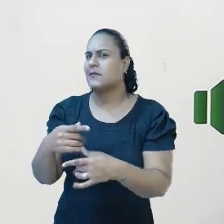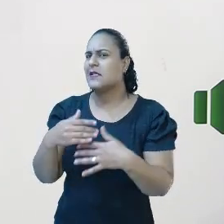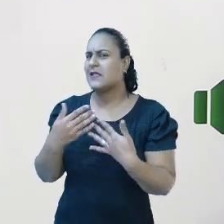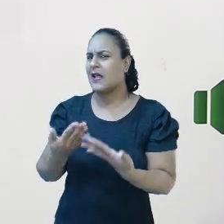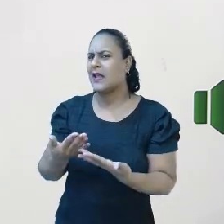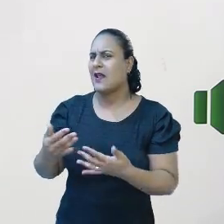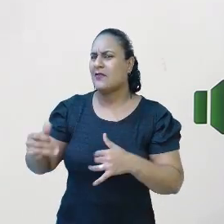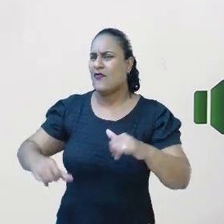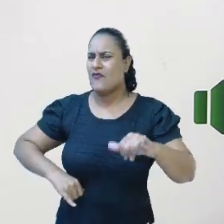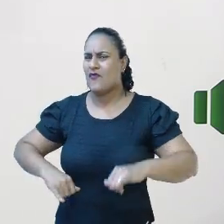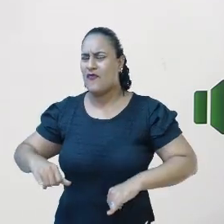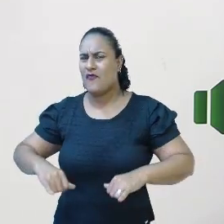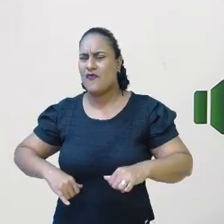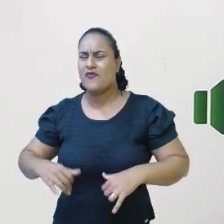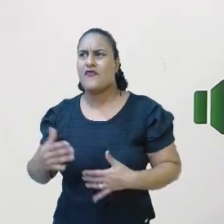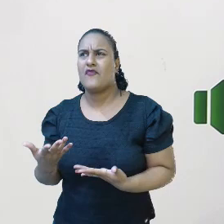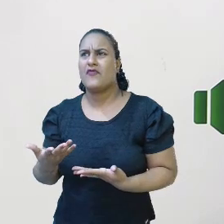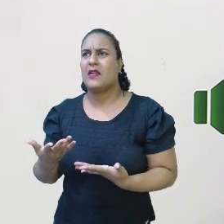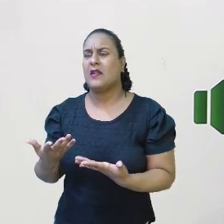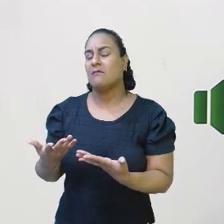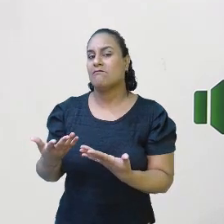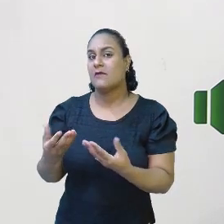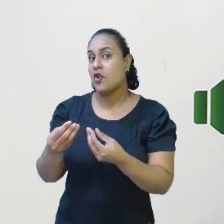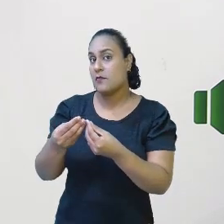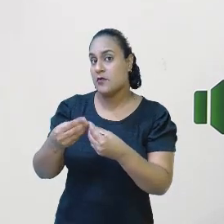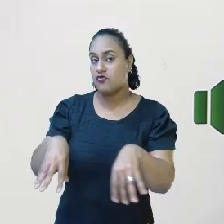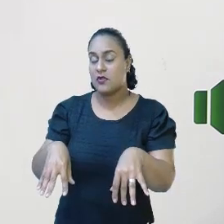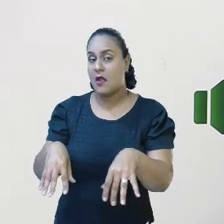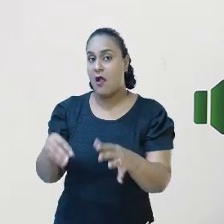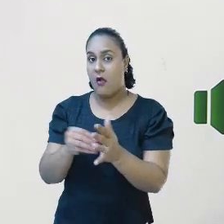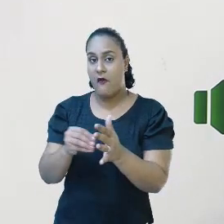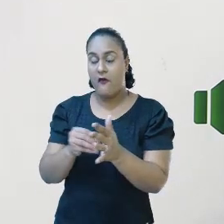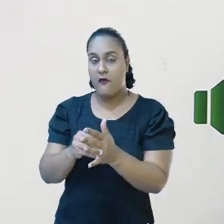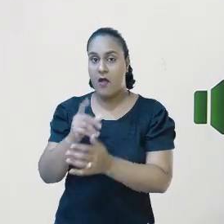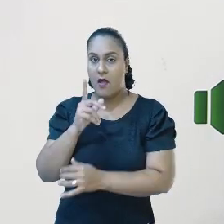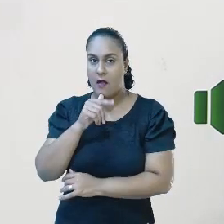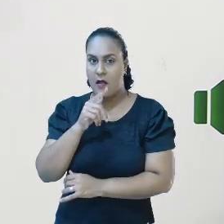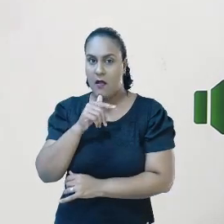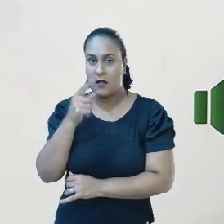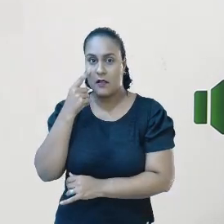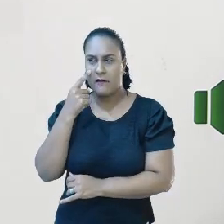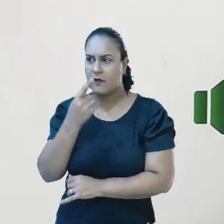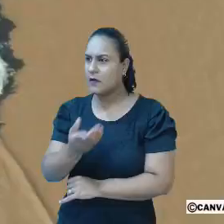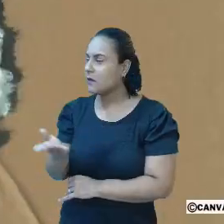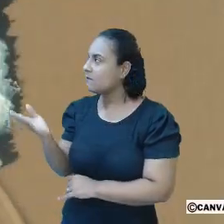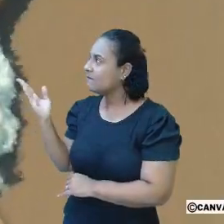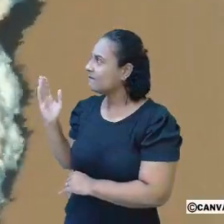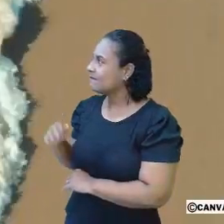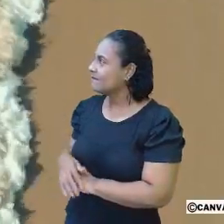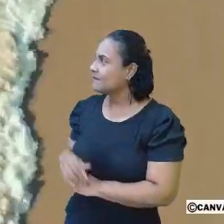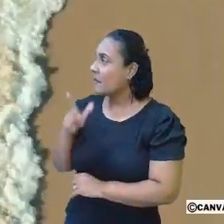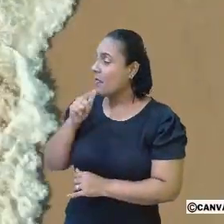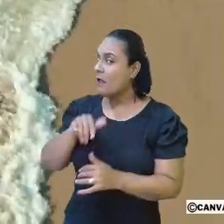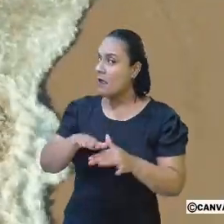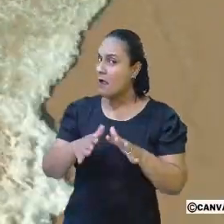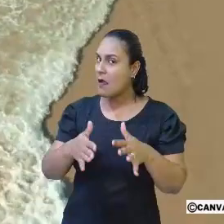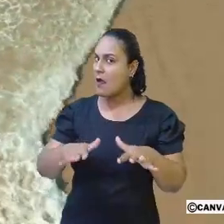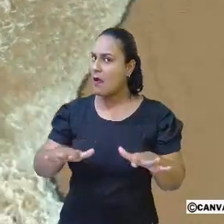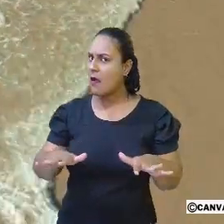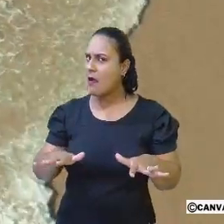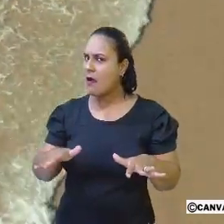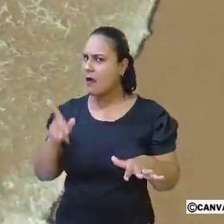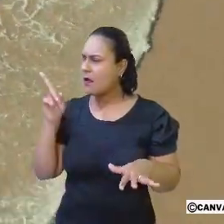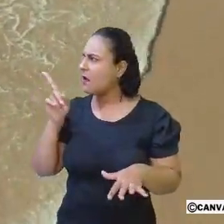d'água? Aí você olha para essa imagem que está passando aí na tela do mar. Será que essa água a gente pode